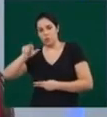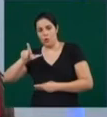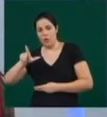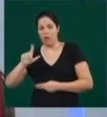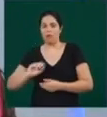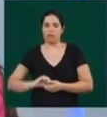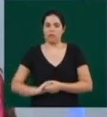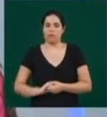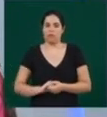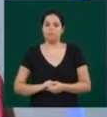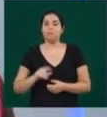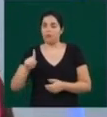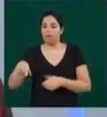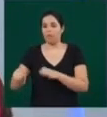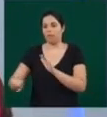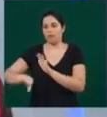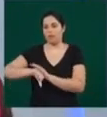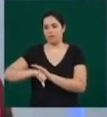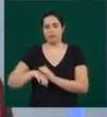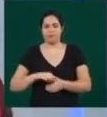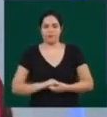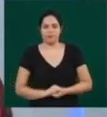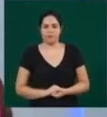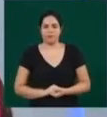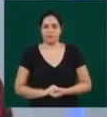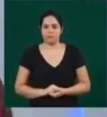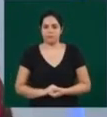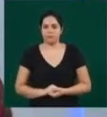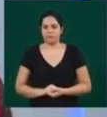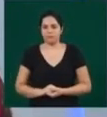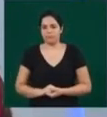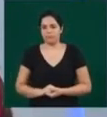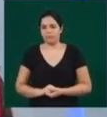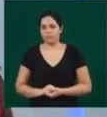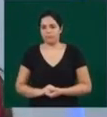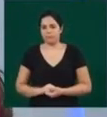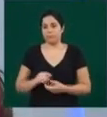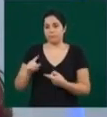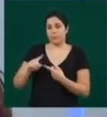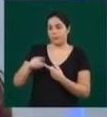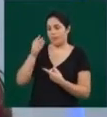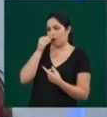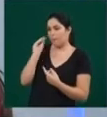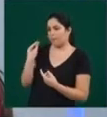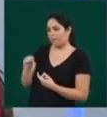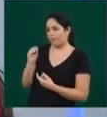ao assédio moral, são situações que a gente pode visualizar